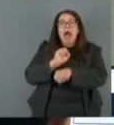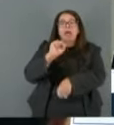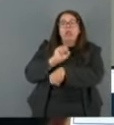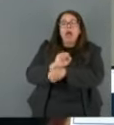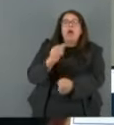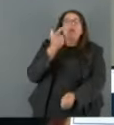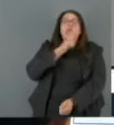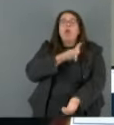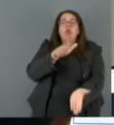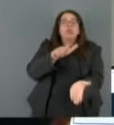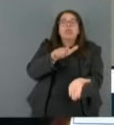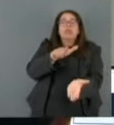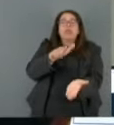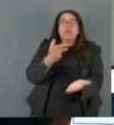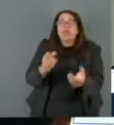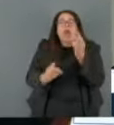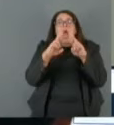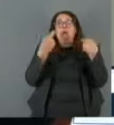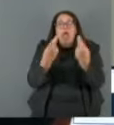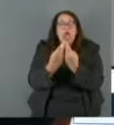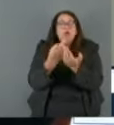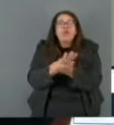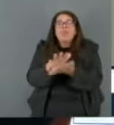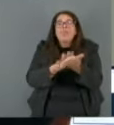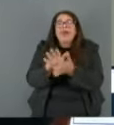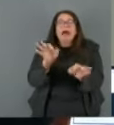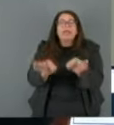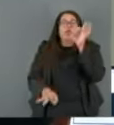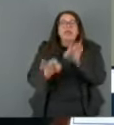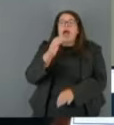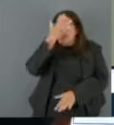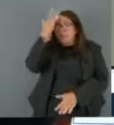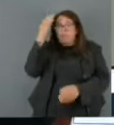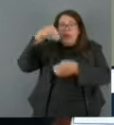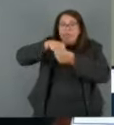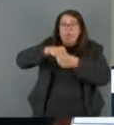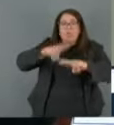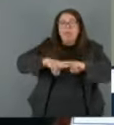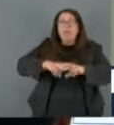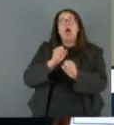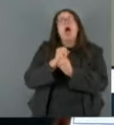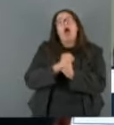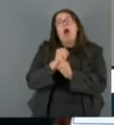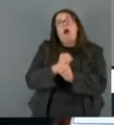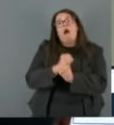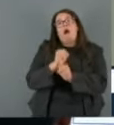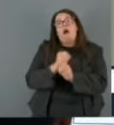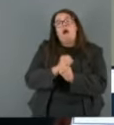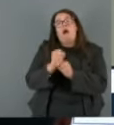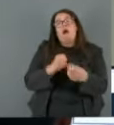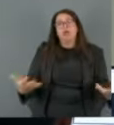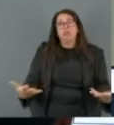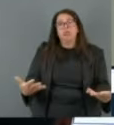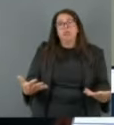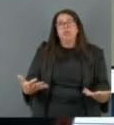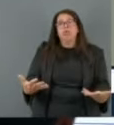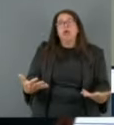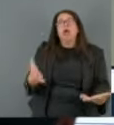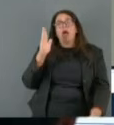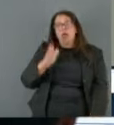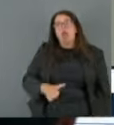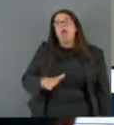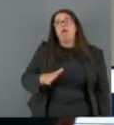sem se defrontar com o juiz, apodrecendo literalmente nas masmorras medievais a que aludia o ex-ministro da Justiça,